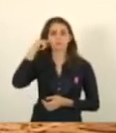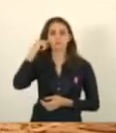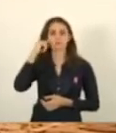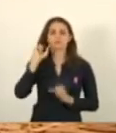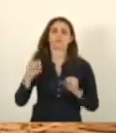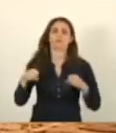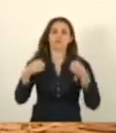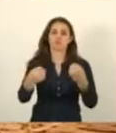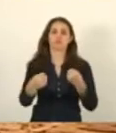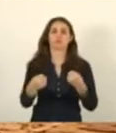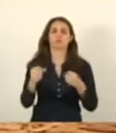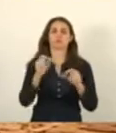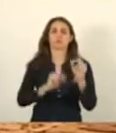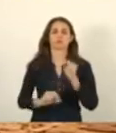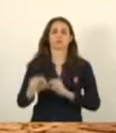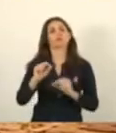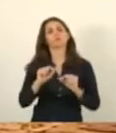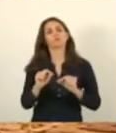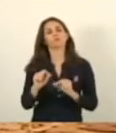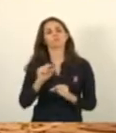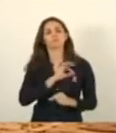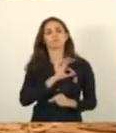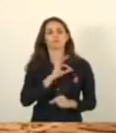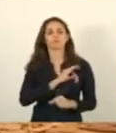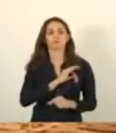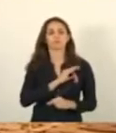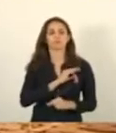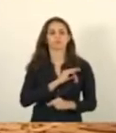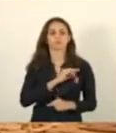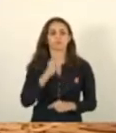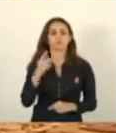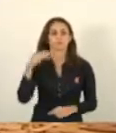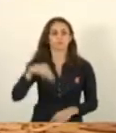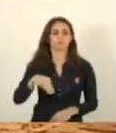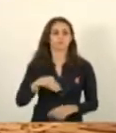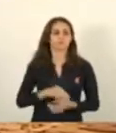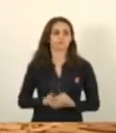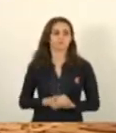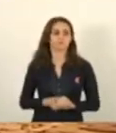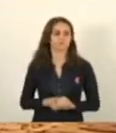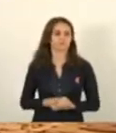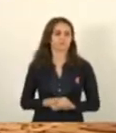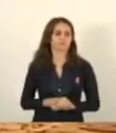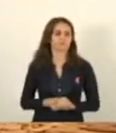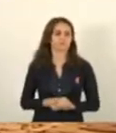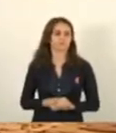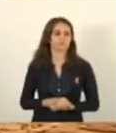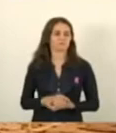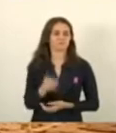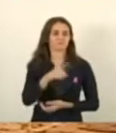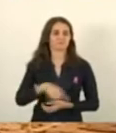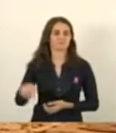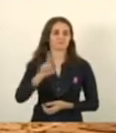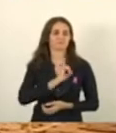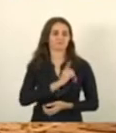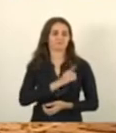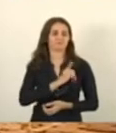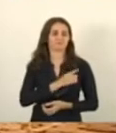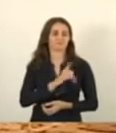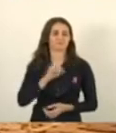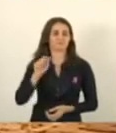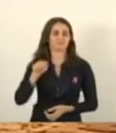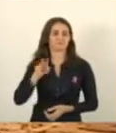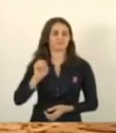defendendo com unhas e dentes a nossa Polícia Militar. Eu vejo também o deputado delegado Danilo